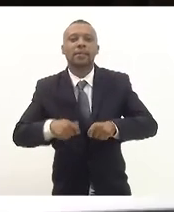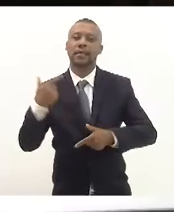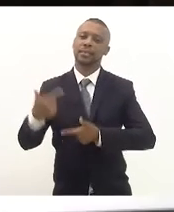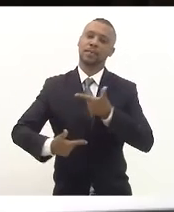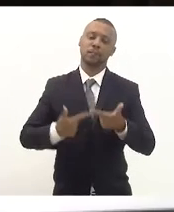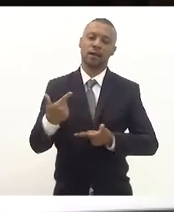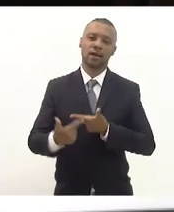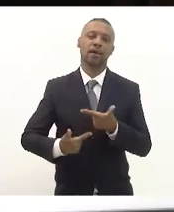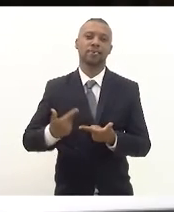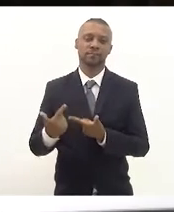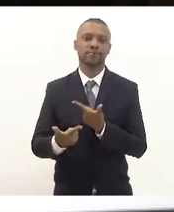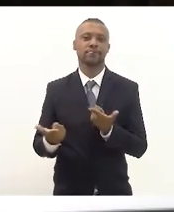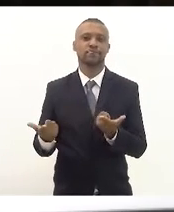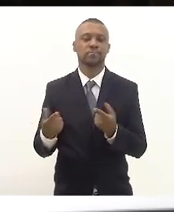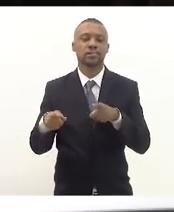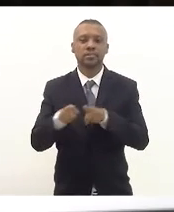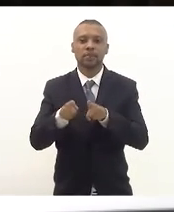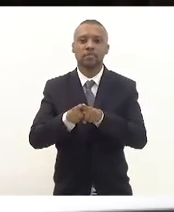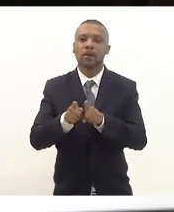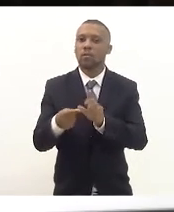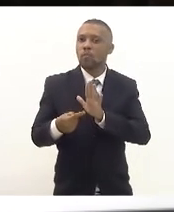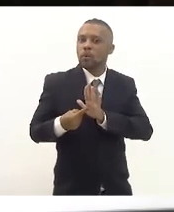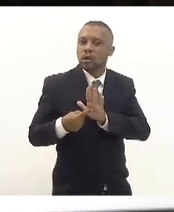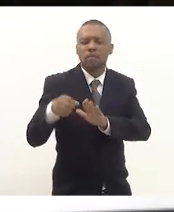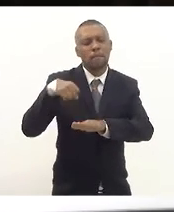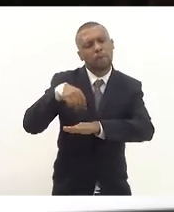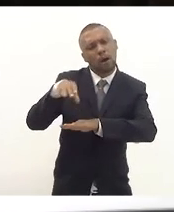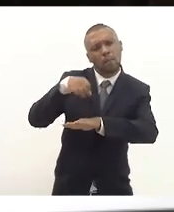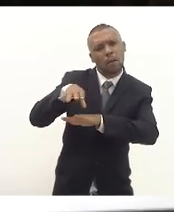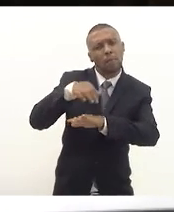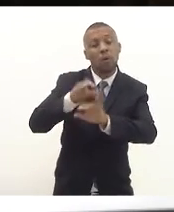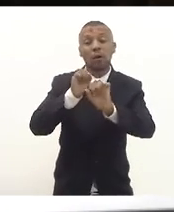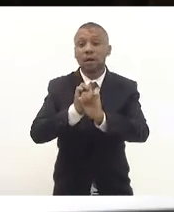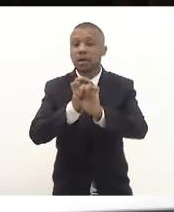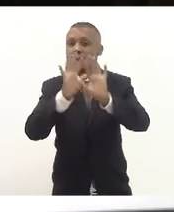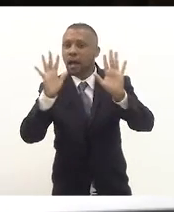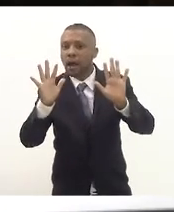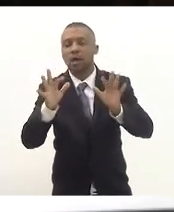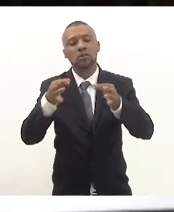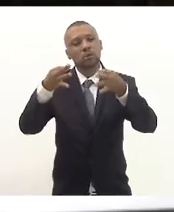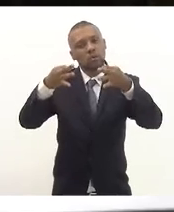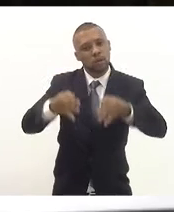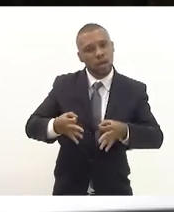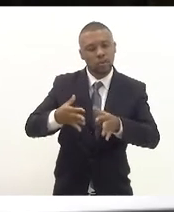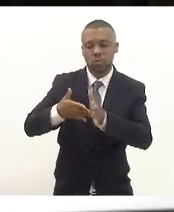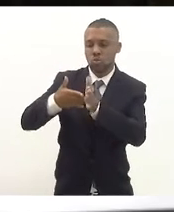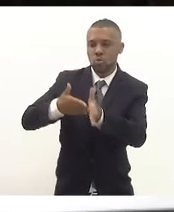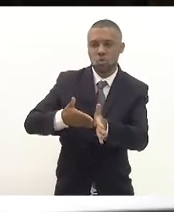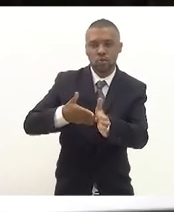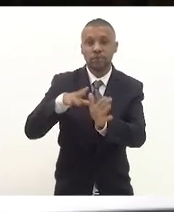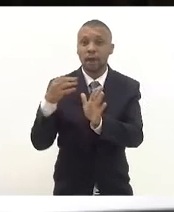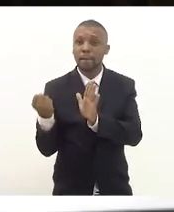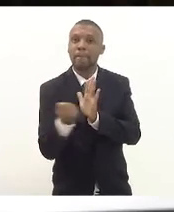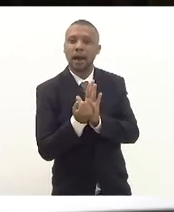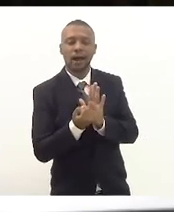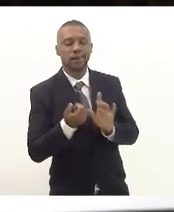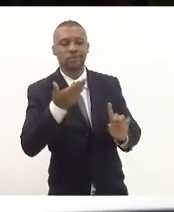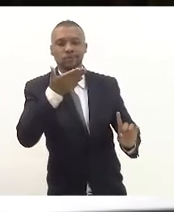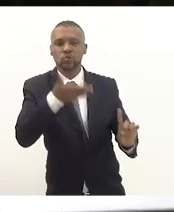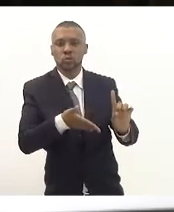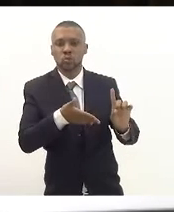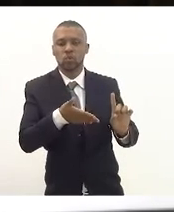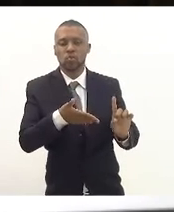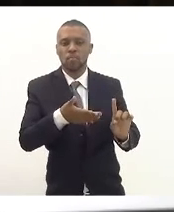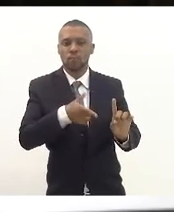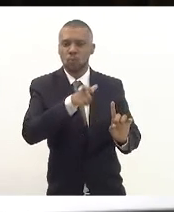e de transparência e de dignidade honestidade é isso que faz a marca de um homem